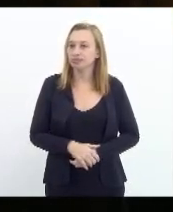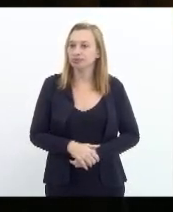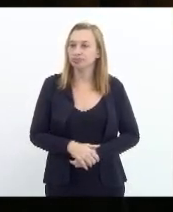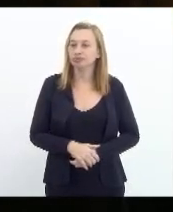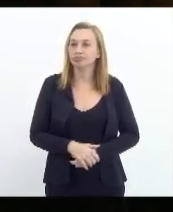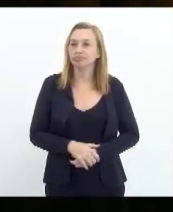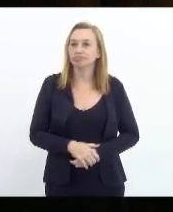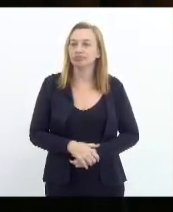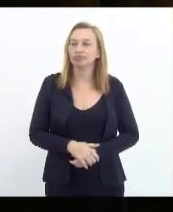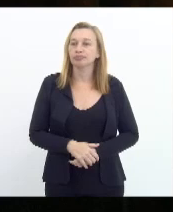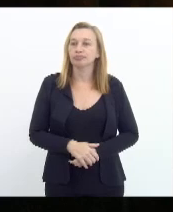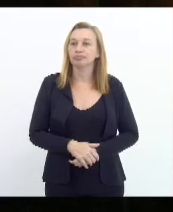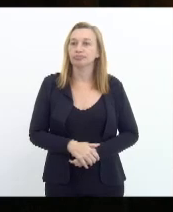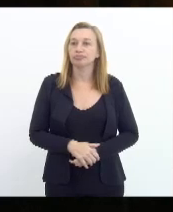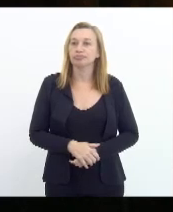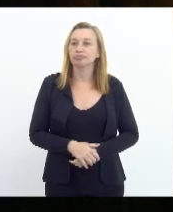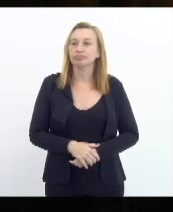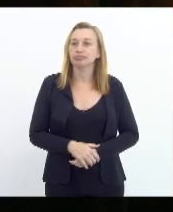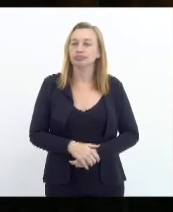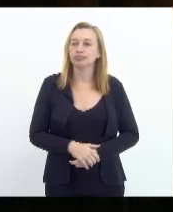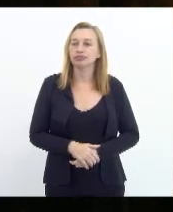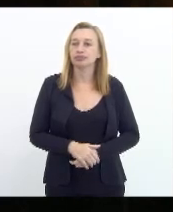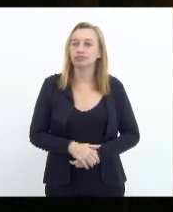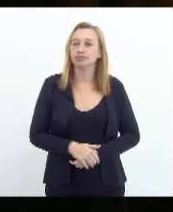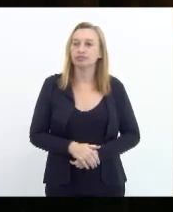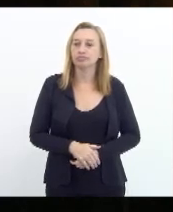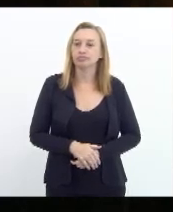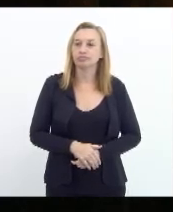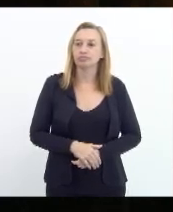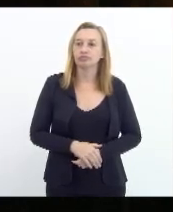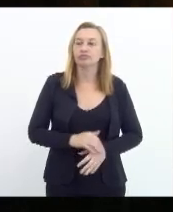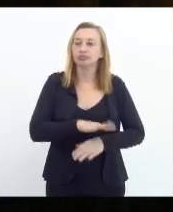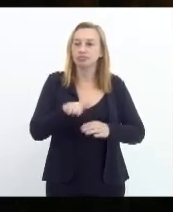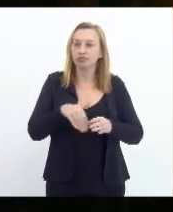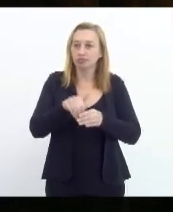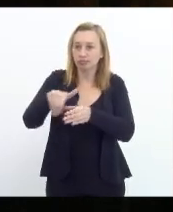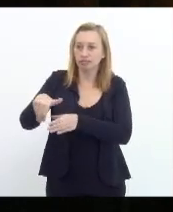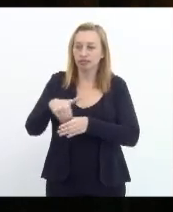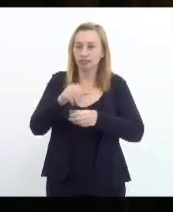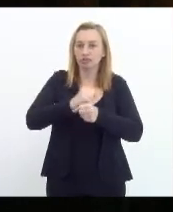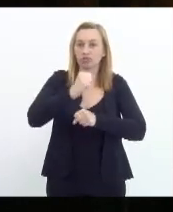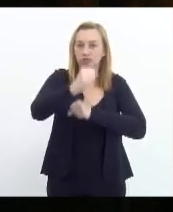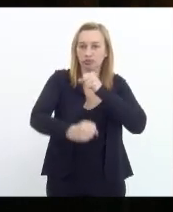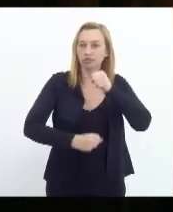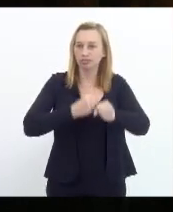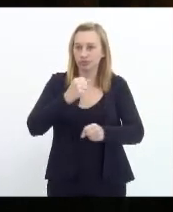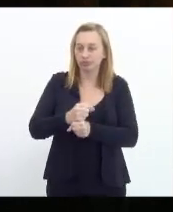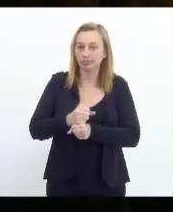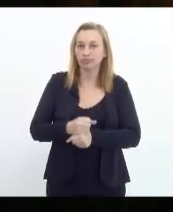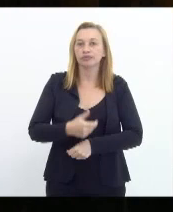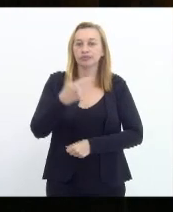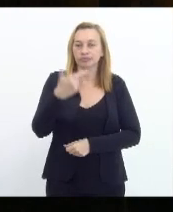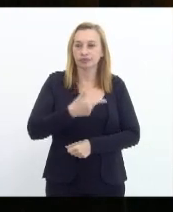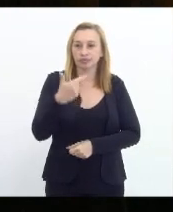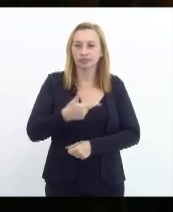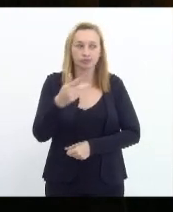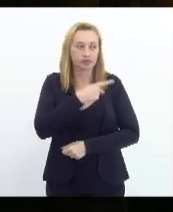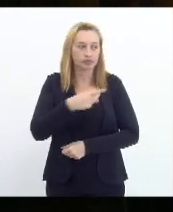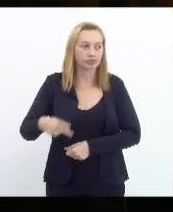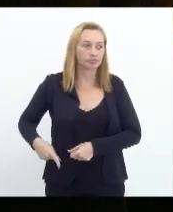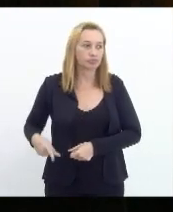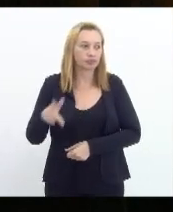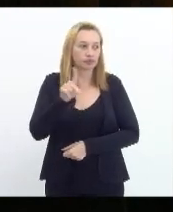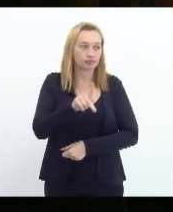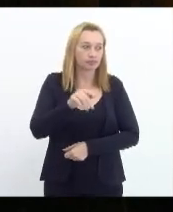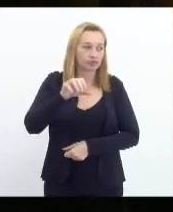considerando as bancadas eleitas na no ano que vem segundo o presidente